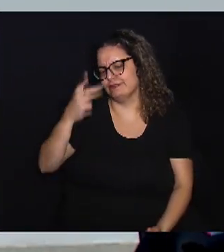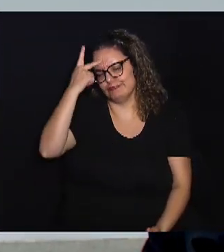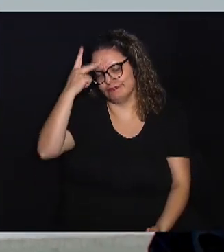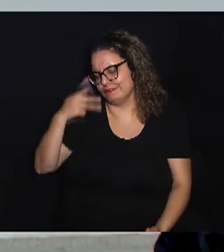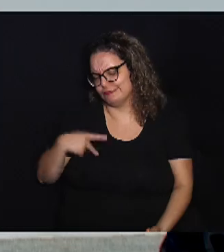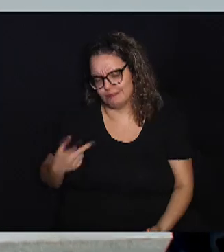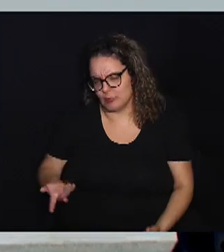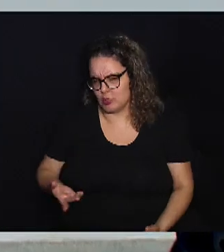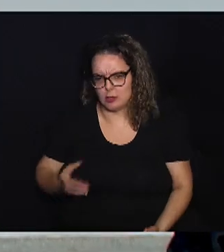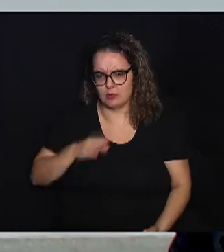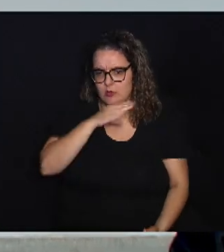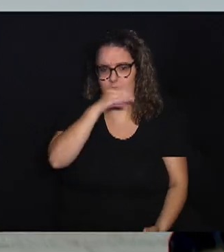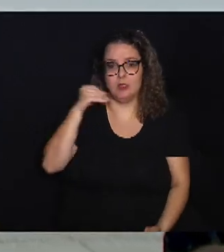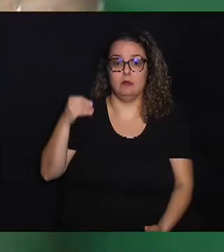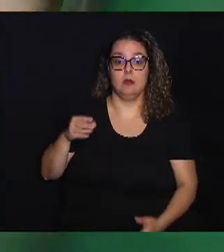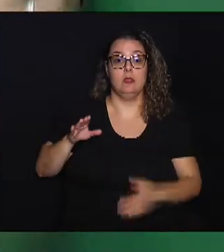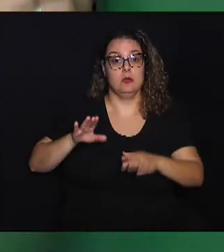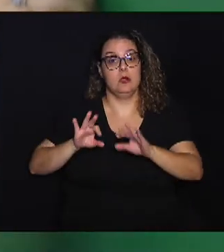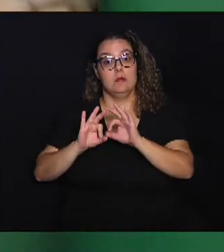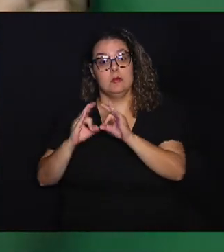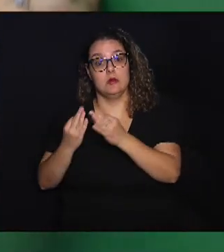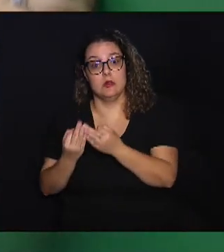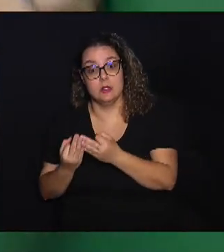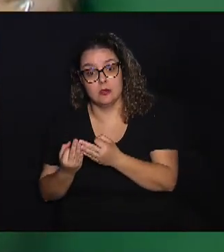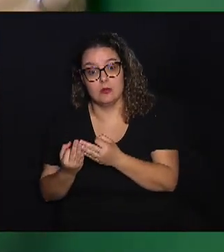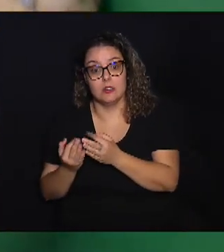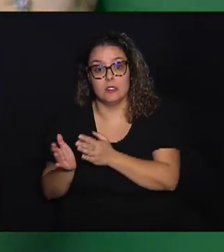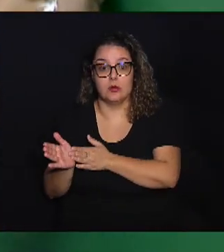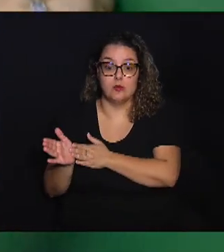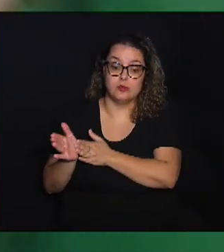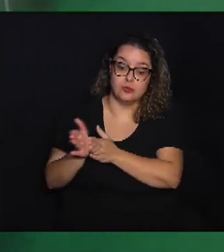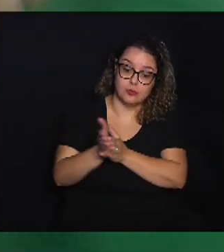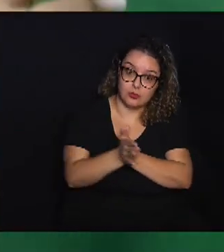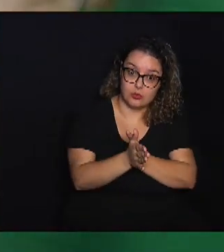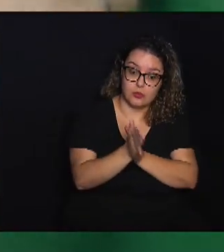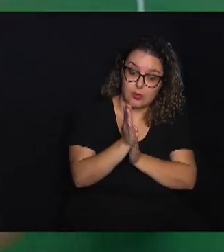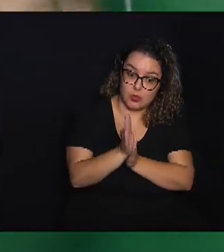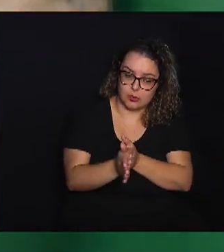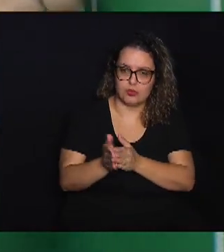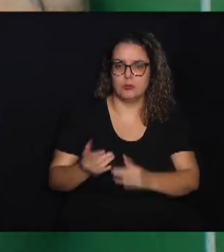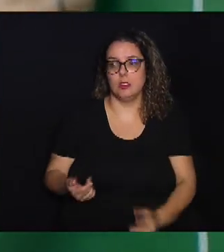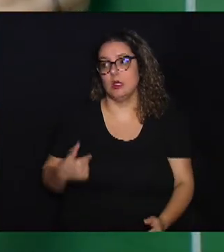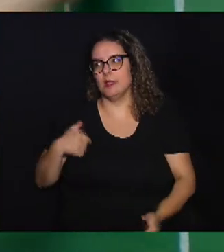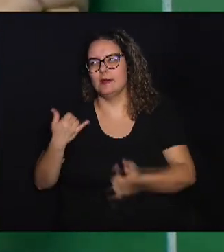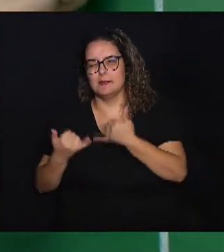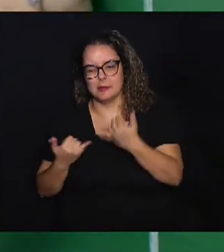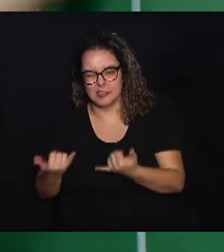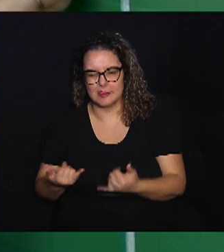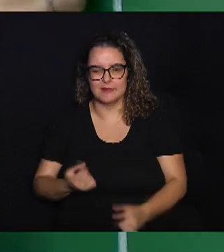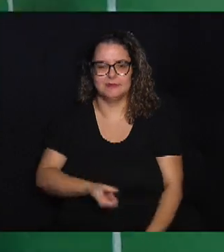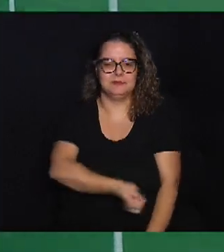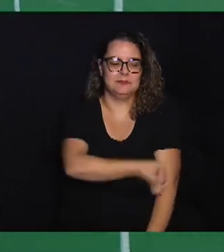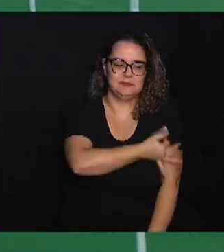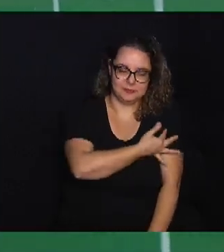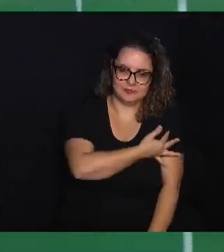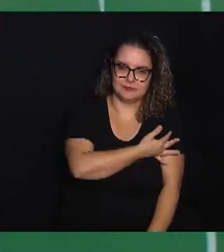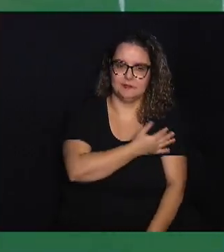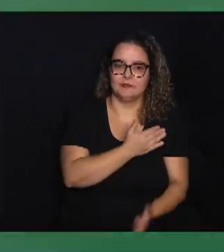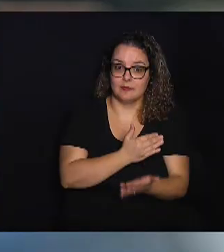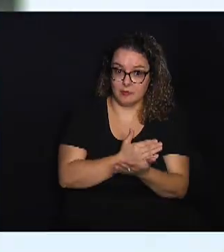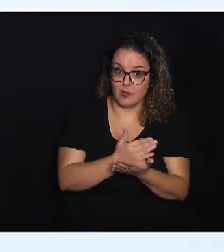E cabe às famílias ser o norteador. Eu brinco que no ensino fundamental, nos anos